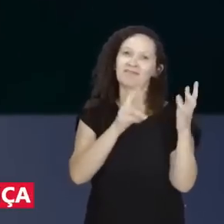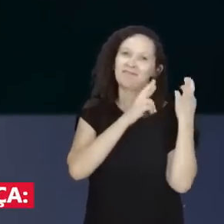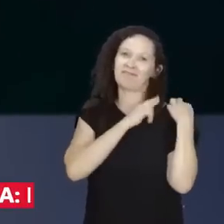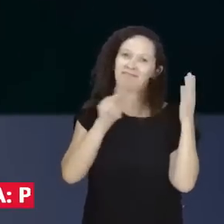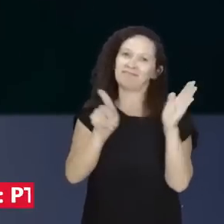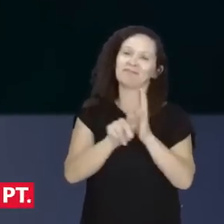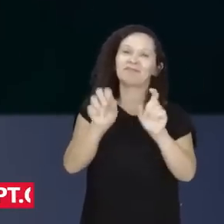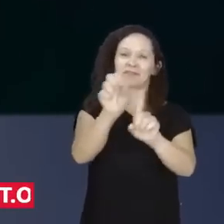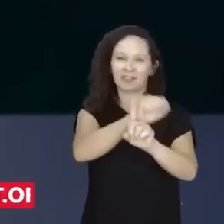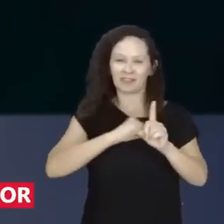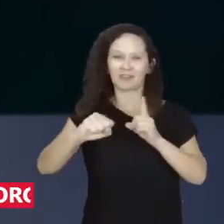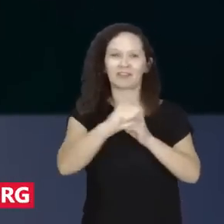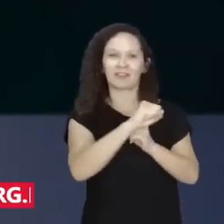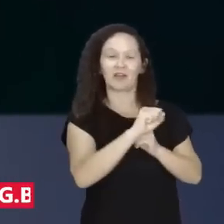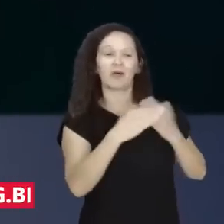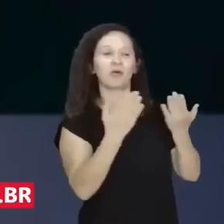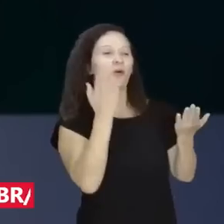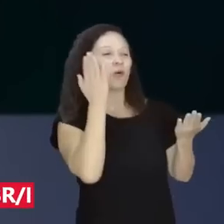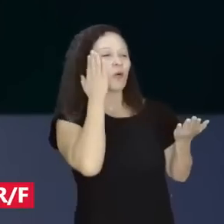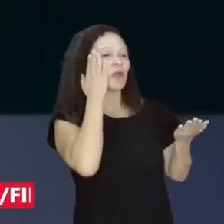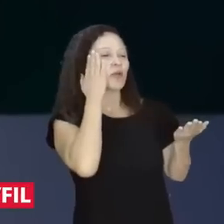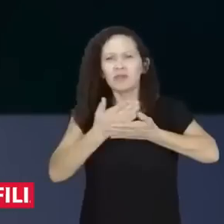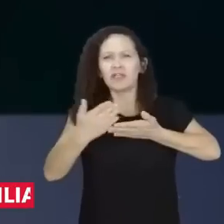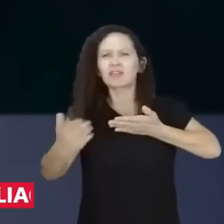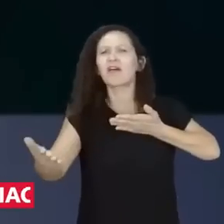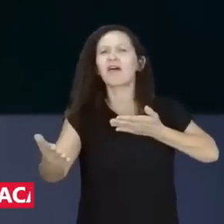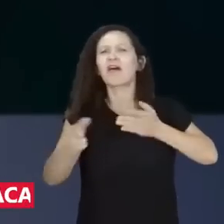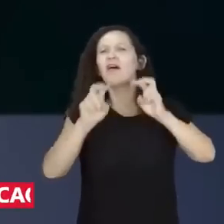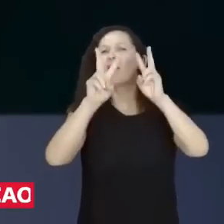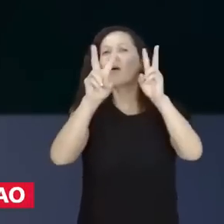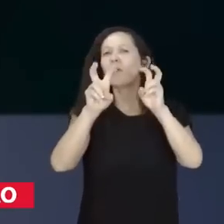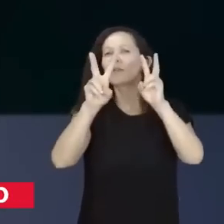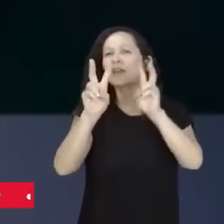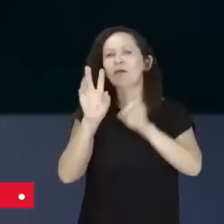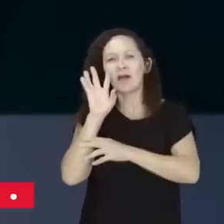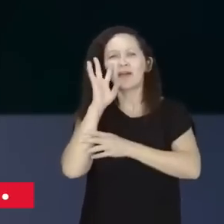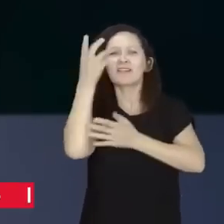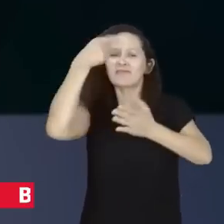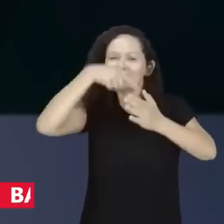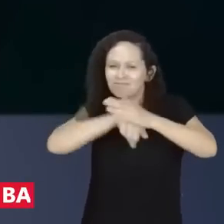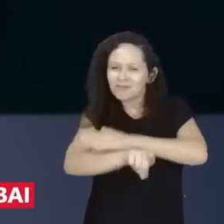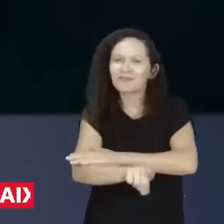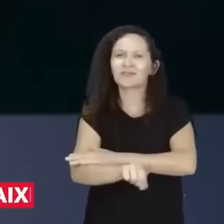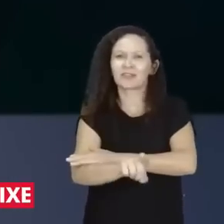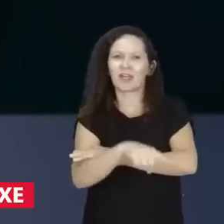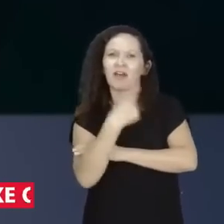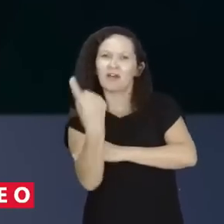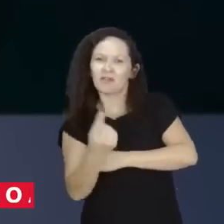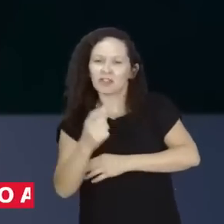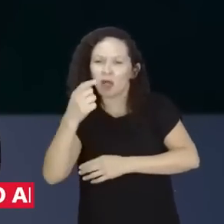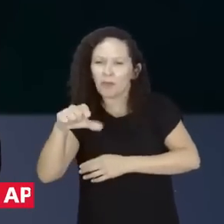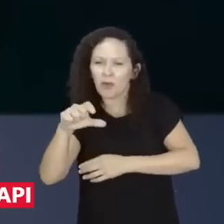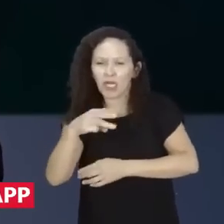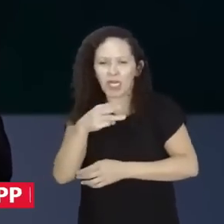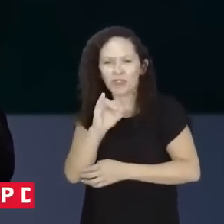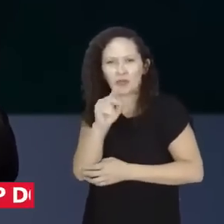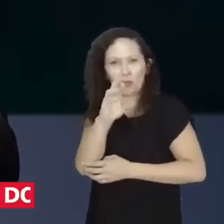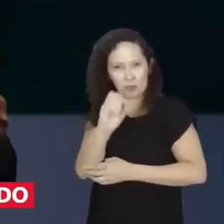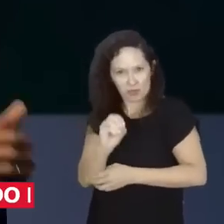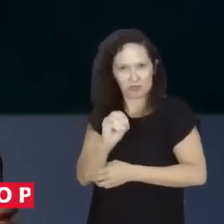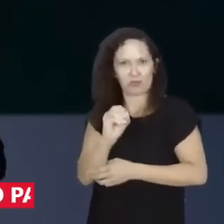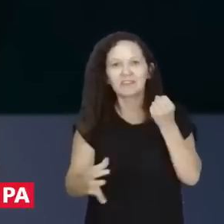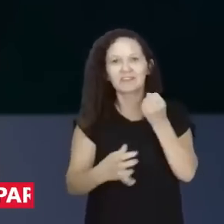isso, sabemos como fazer, voltaremos a fazer. Nós temos que nos voltar para o microcrédito, nós temos que garantir